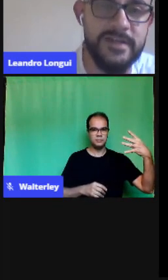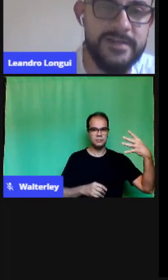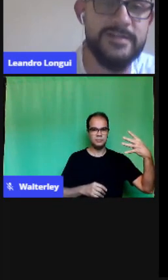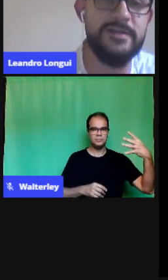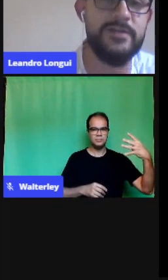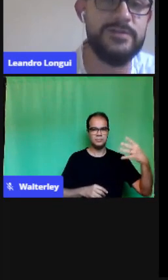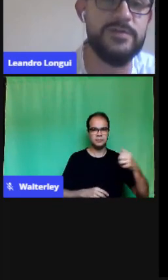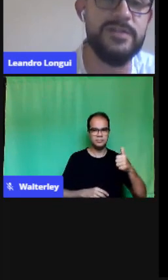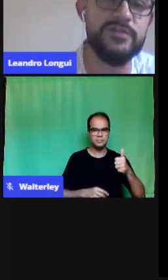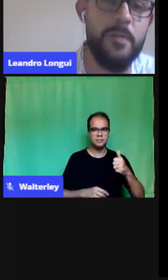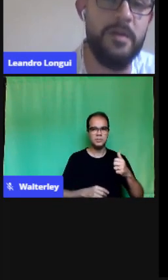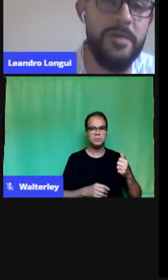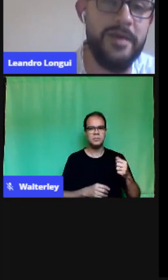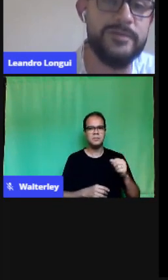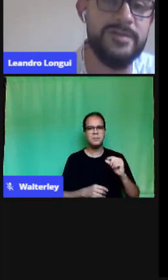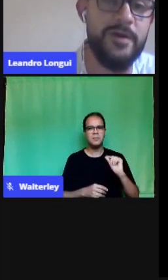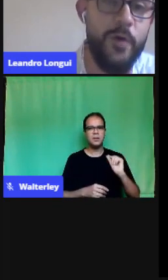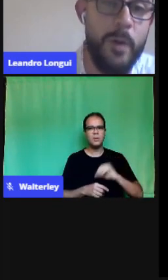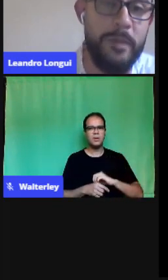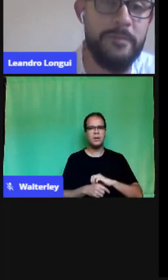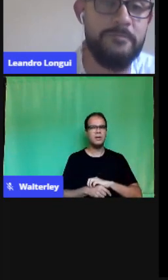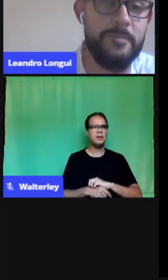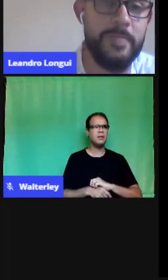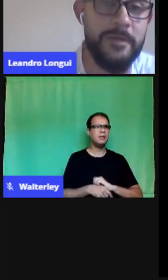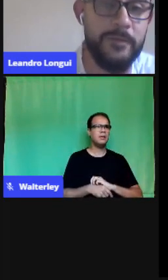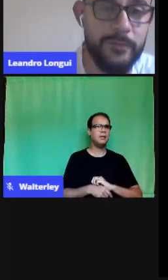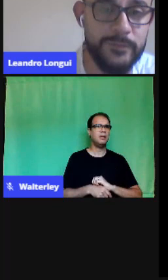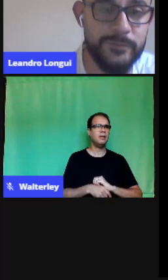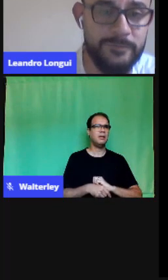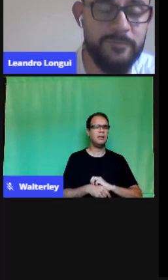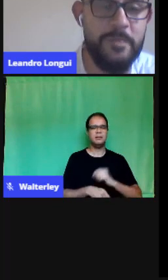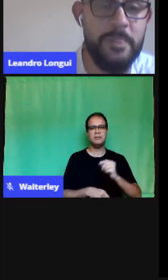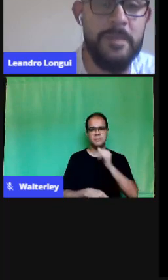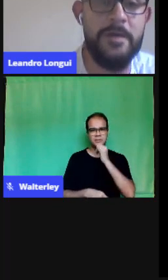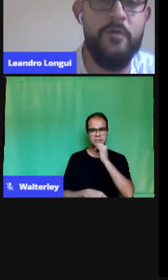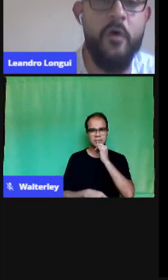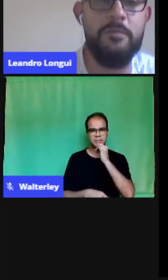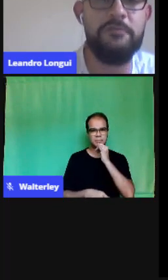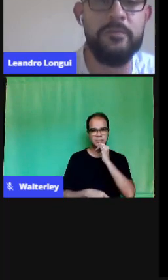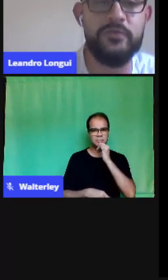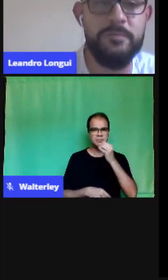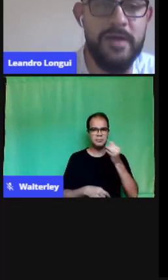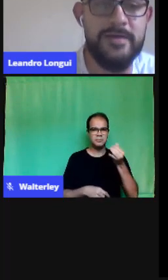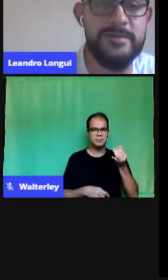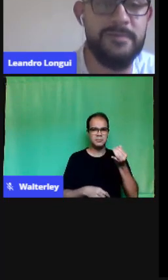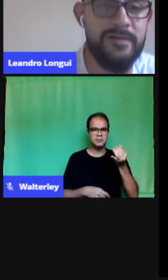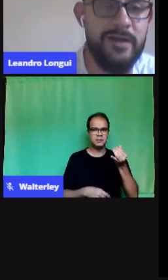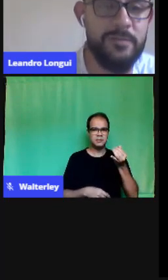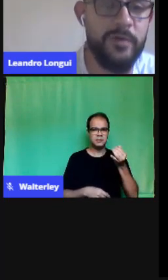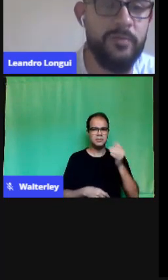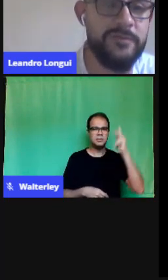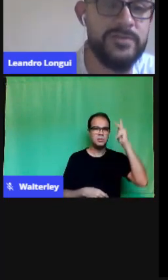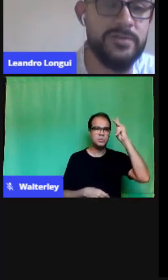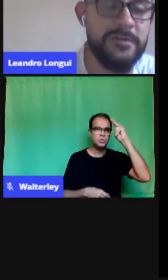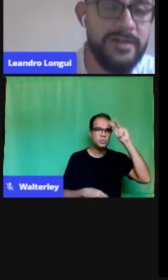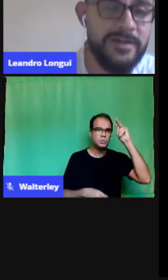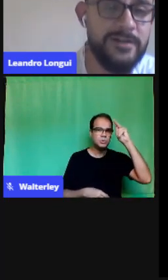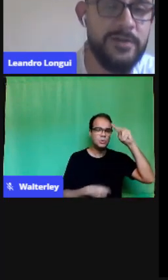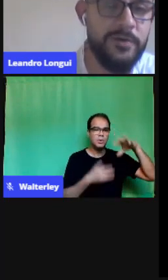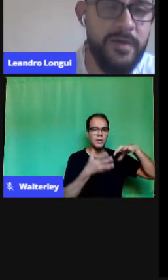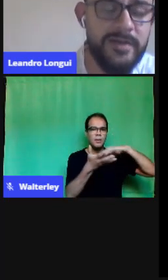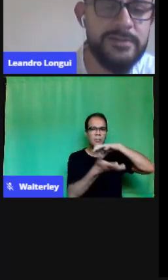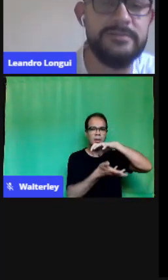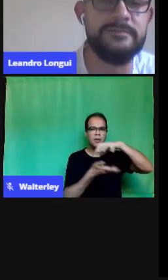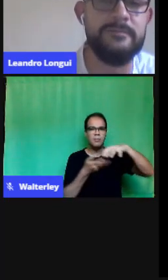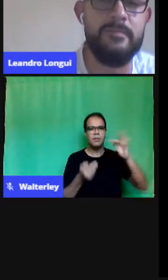Revolução Francesa e os seus desdobramentos na Europa e no mundo. Como foi muito bem explanado pelo professor